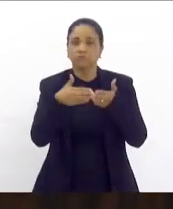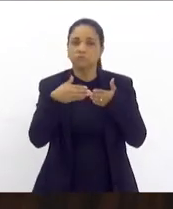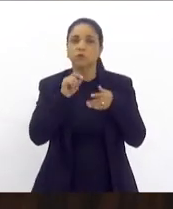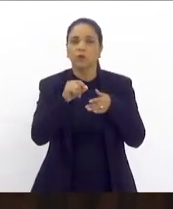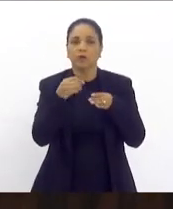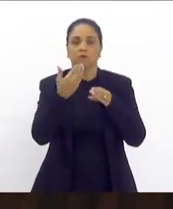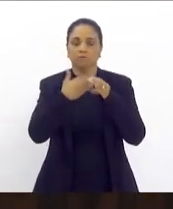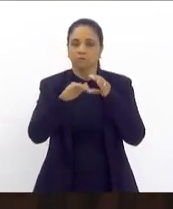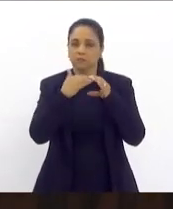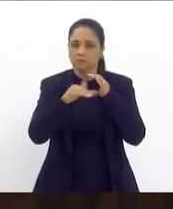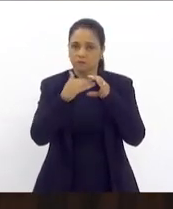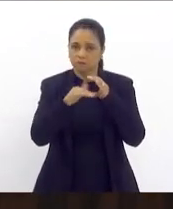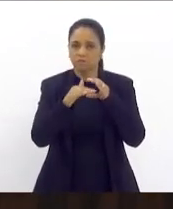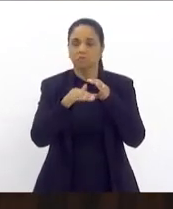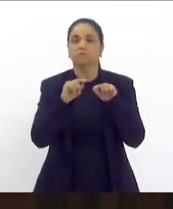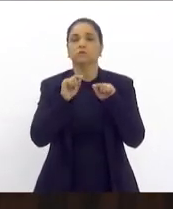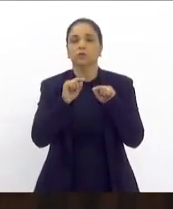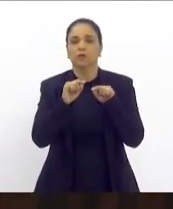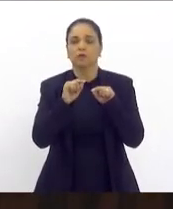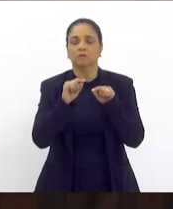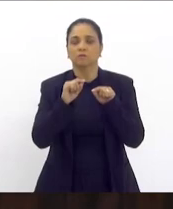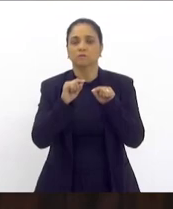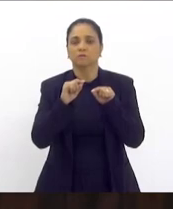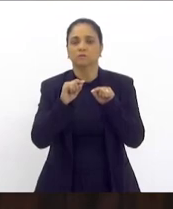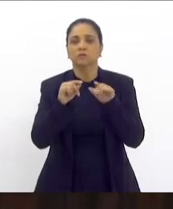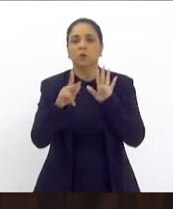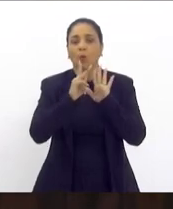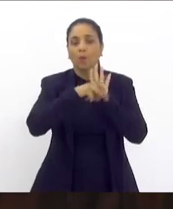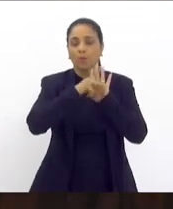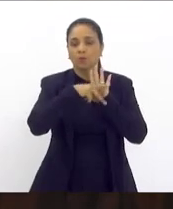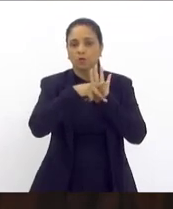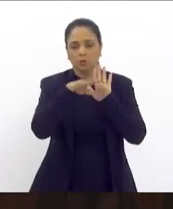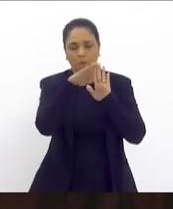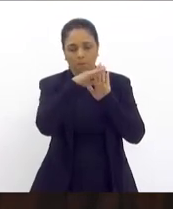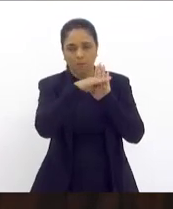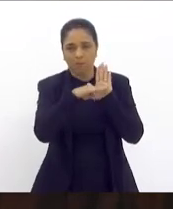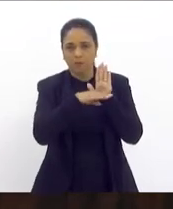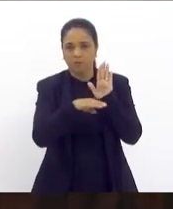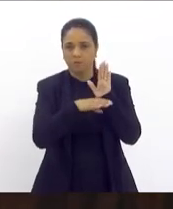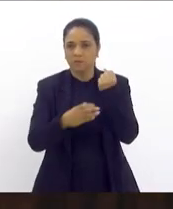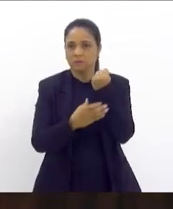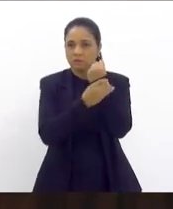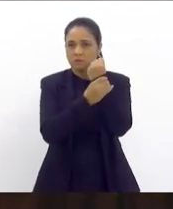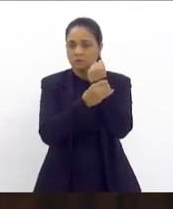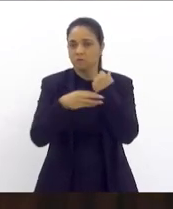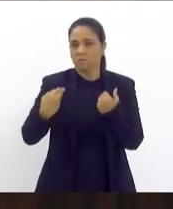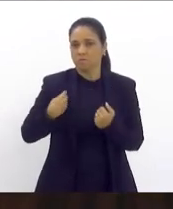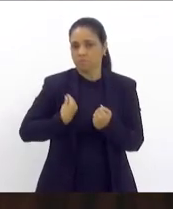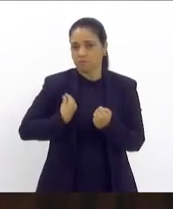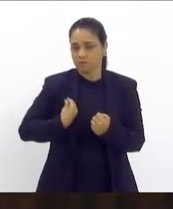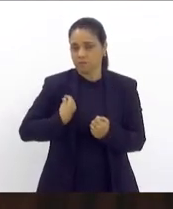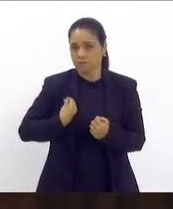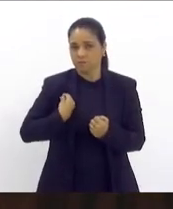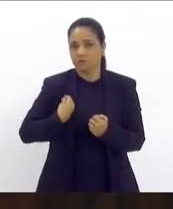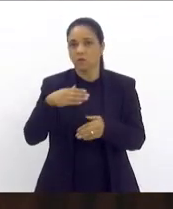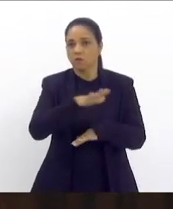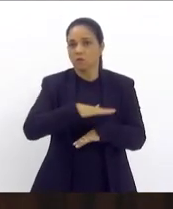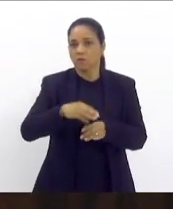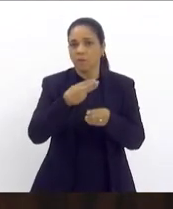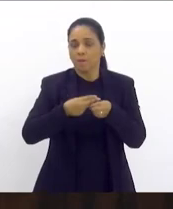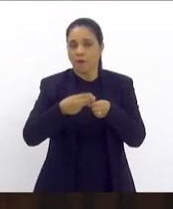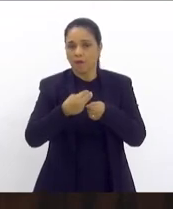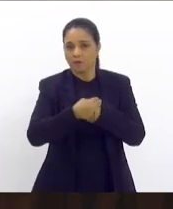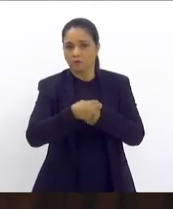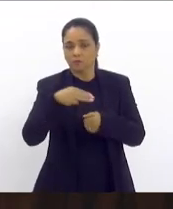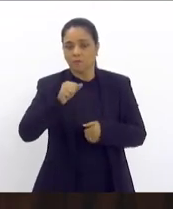envio de mensagem dispondo sobre a implantação do programa segurança presente no bairro de Marechal Hermes no município do Rio de